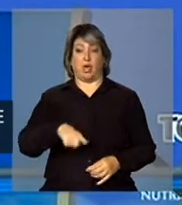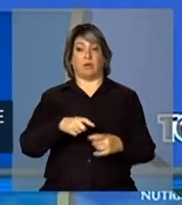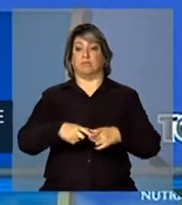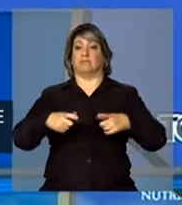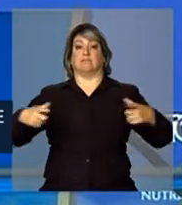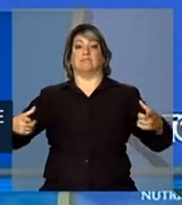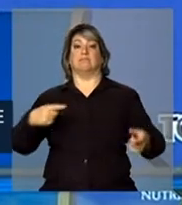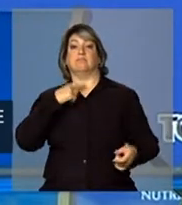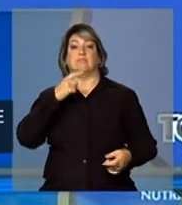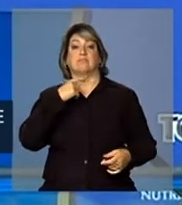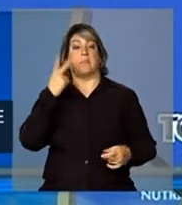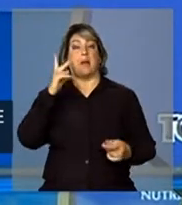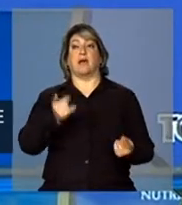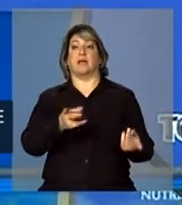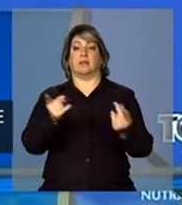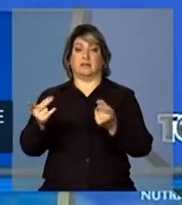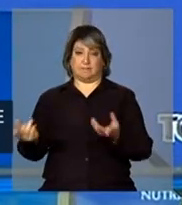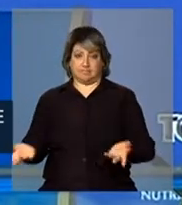para exportação.